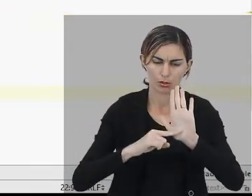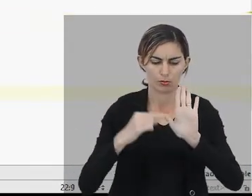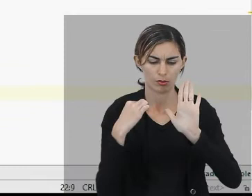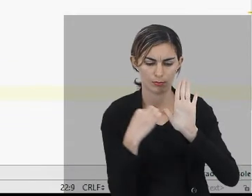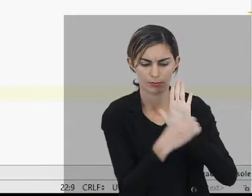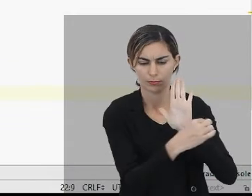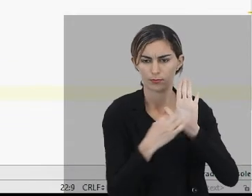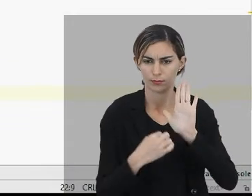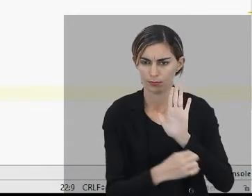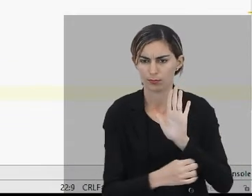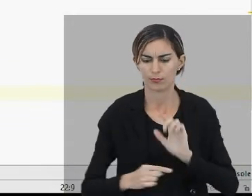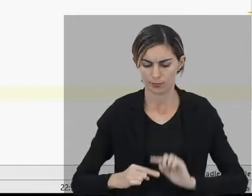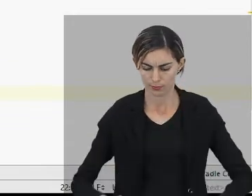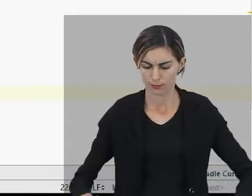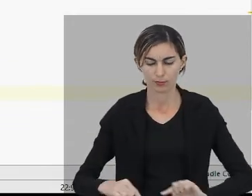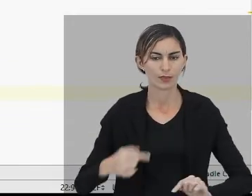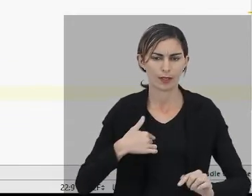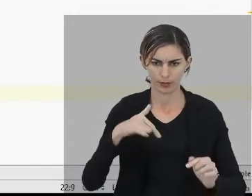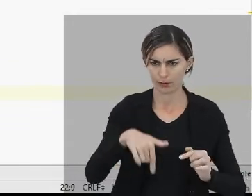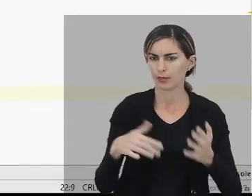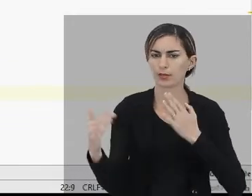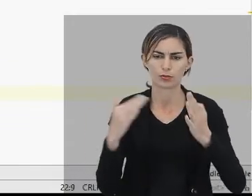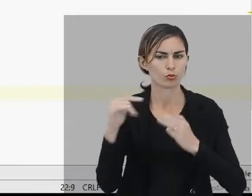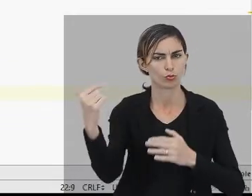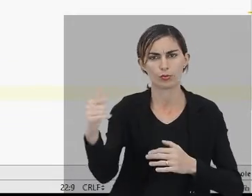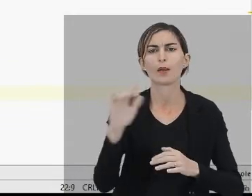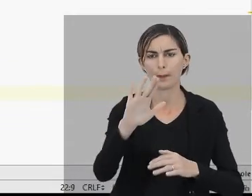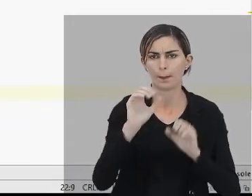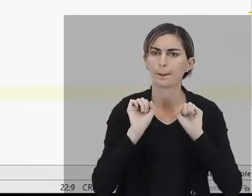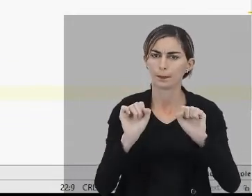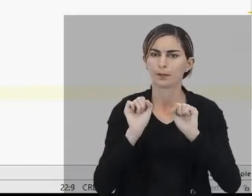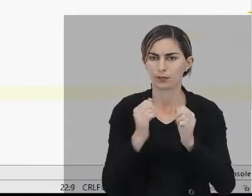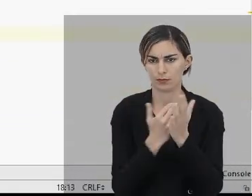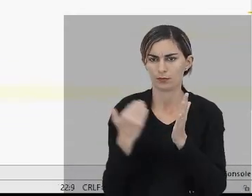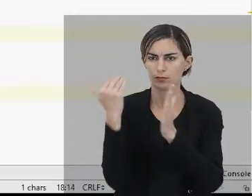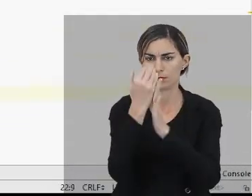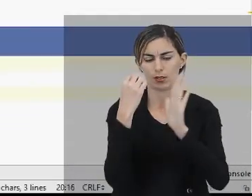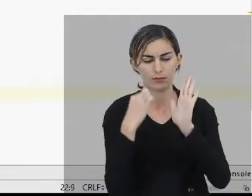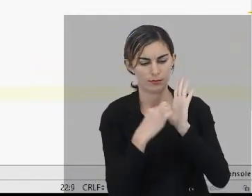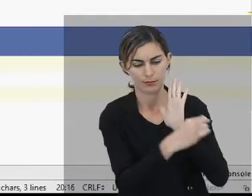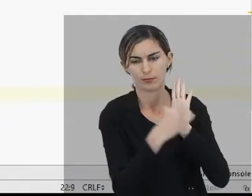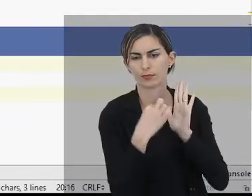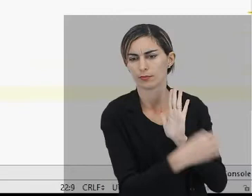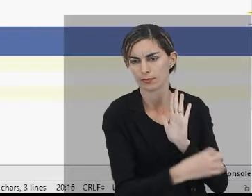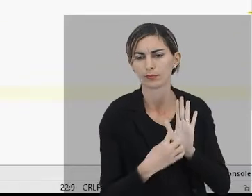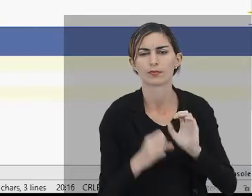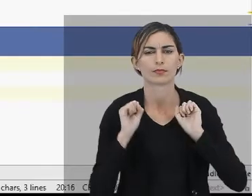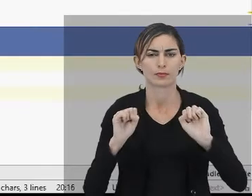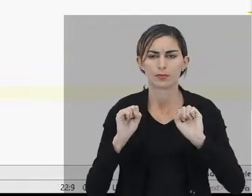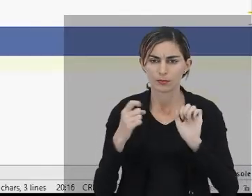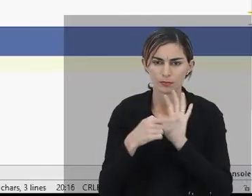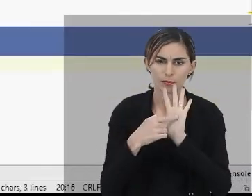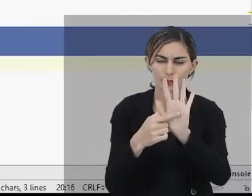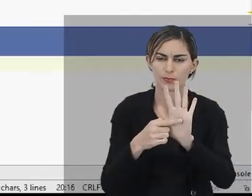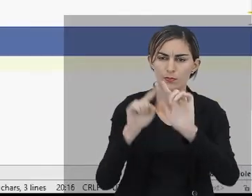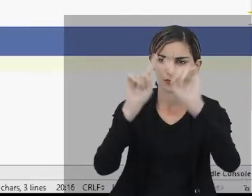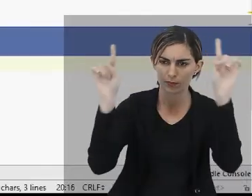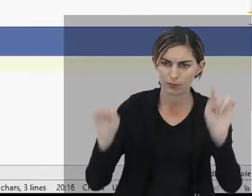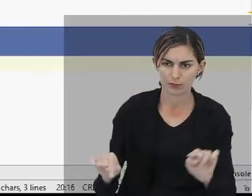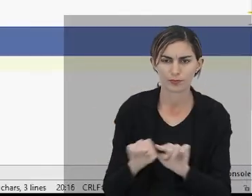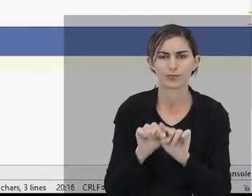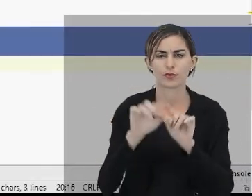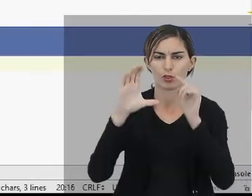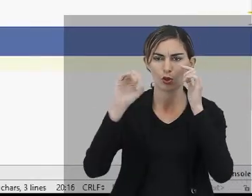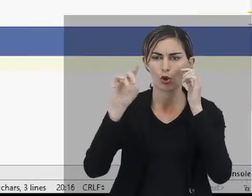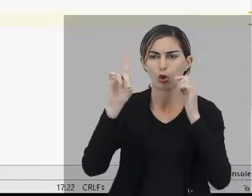nosso exemplo aqui não tem, mas ele poderia ter mais linhas de programação. Então, observe que esse bloco de código ele